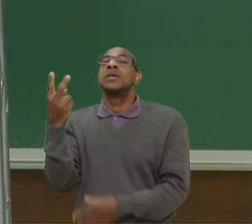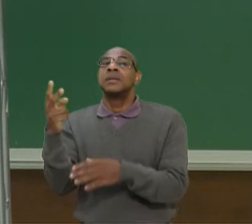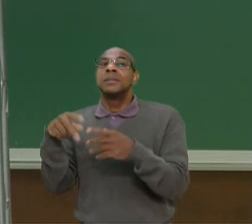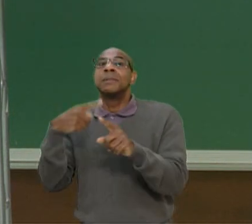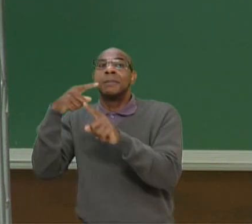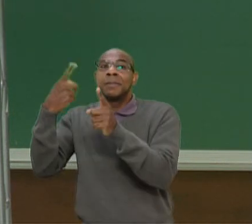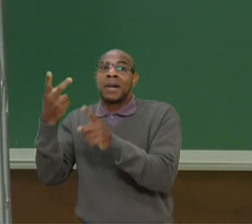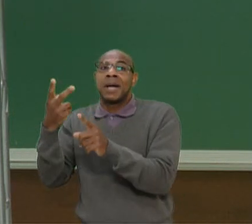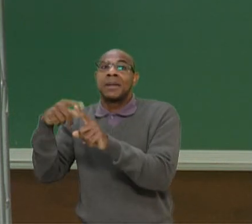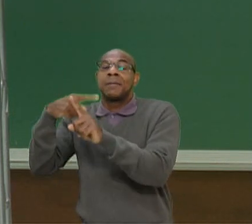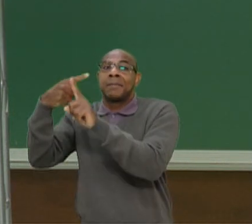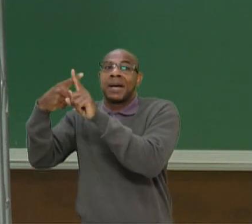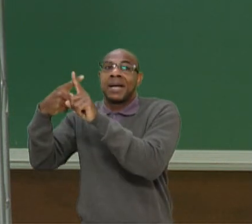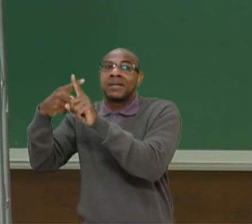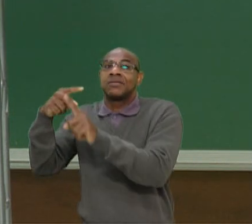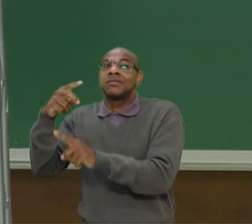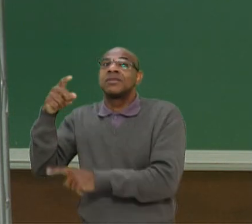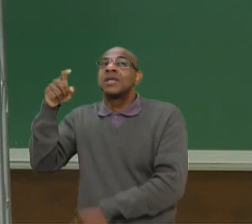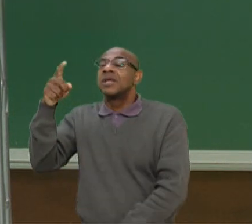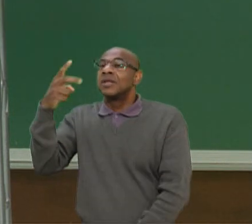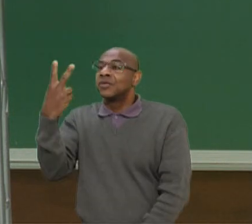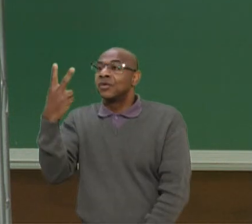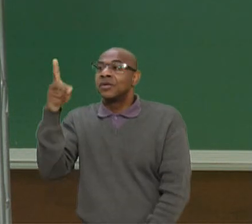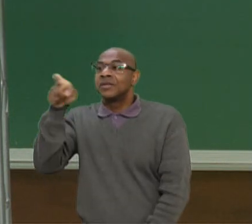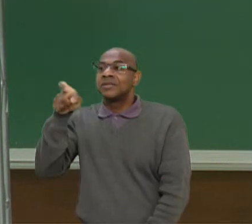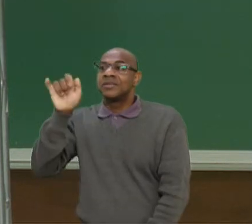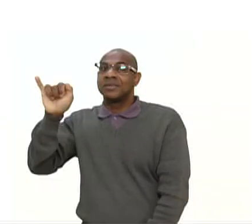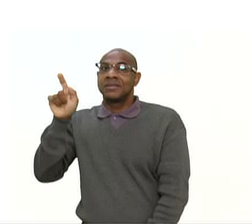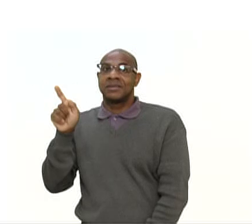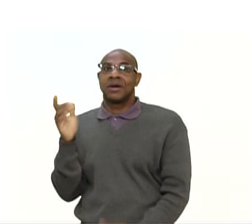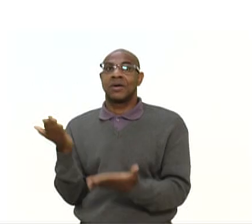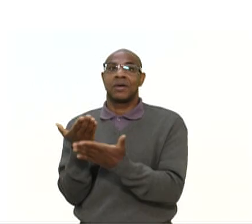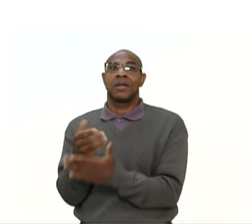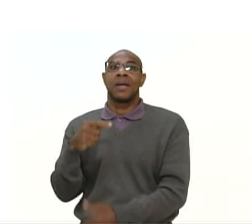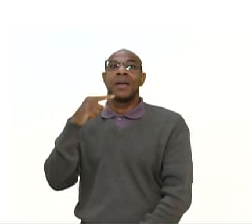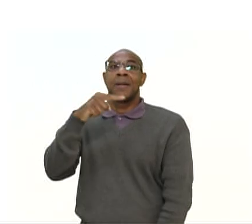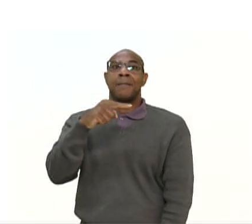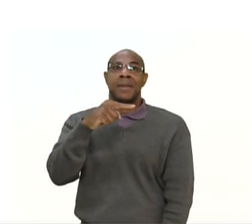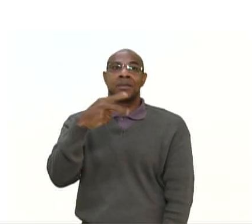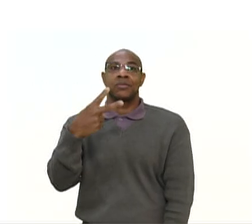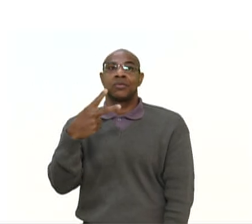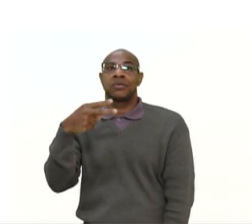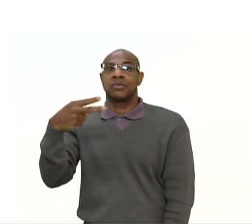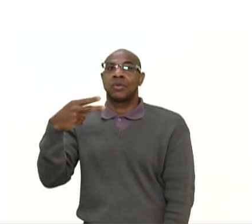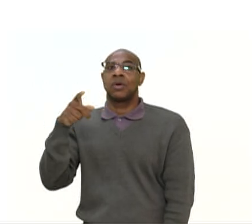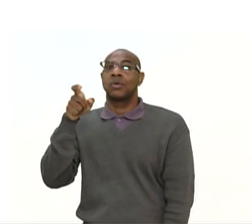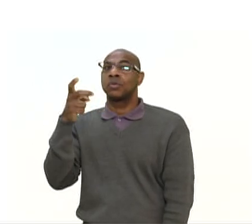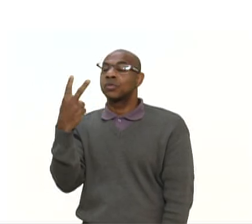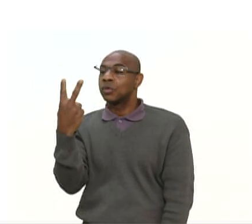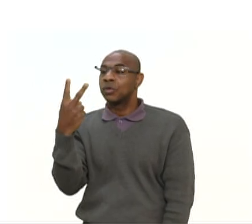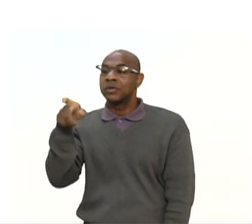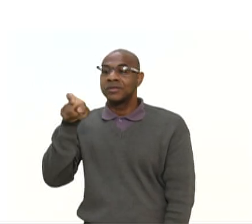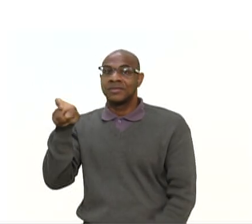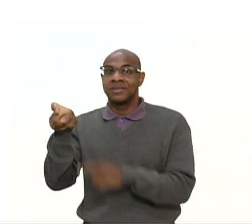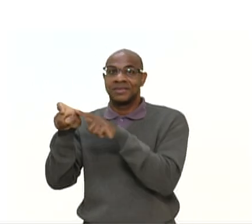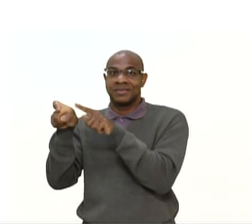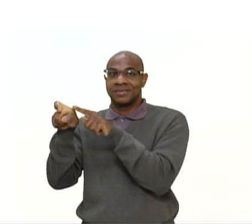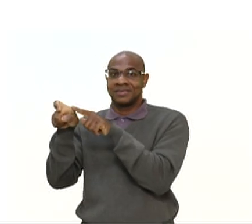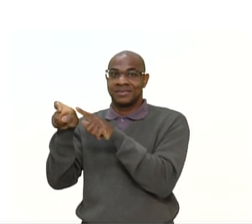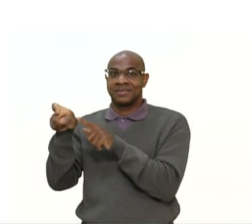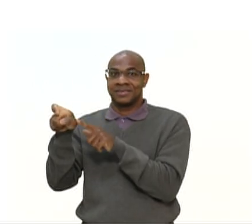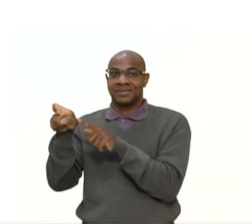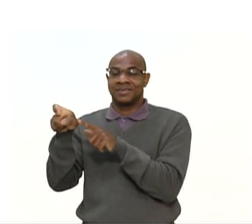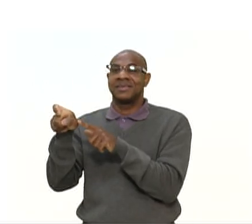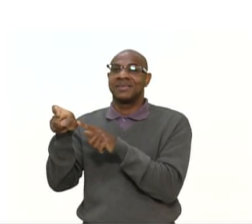2x, o que está na frente do y. Então igualando menos 2 igual a 2x, a gente não está muito, a maioria